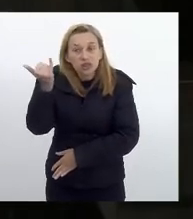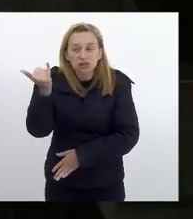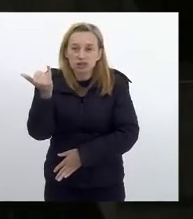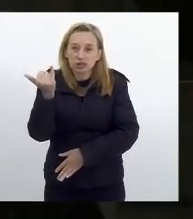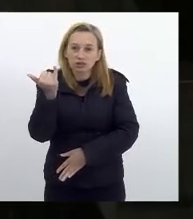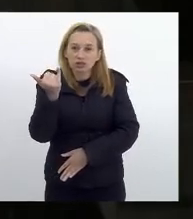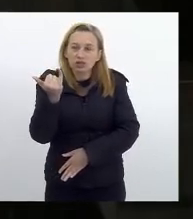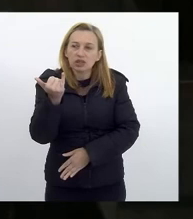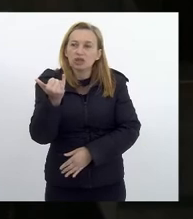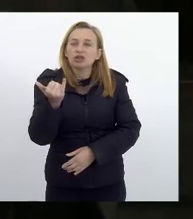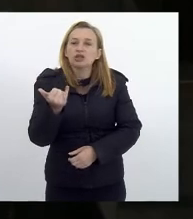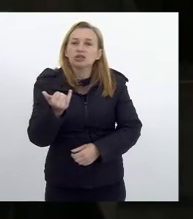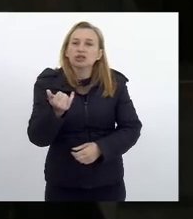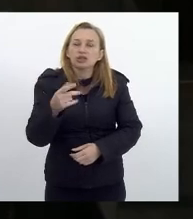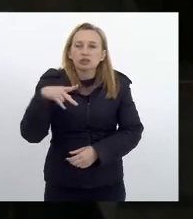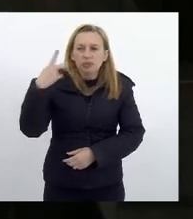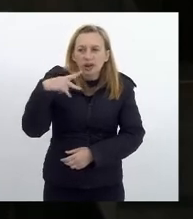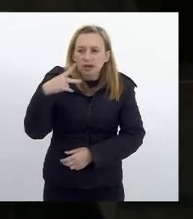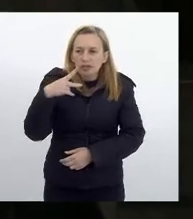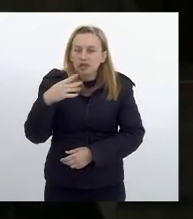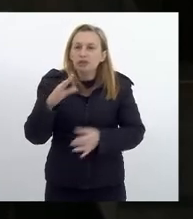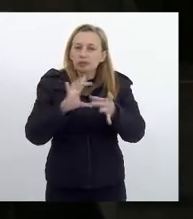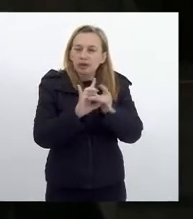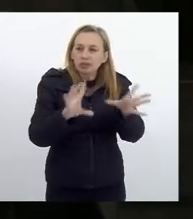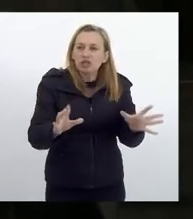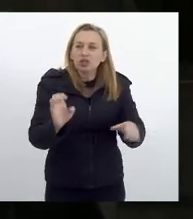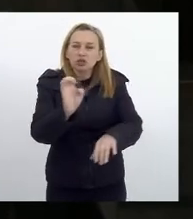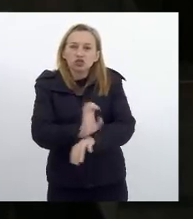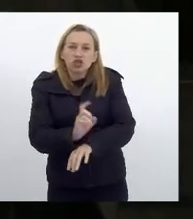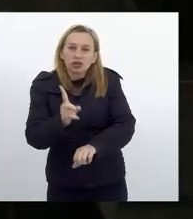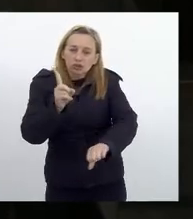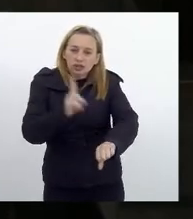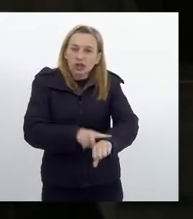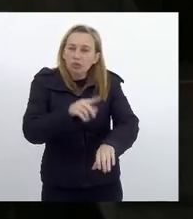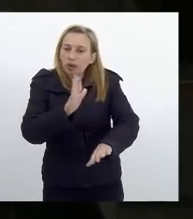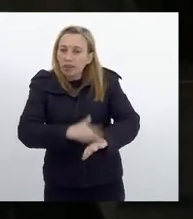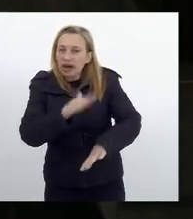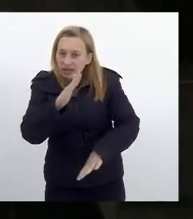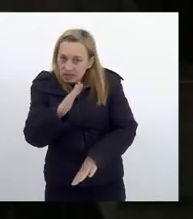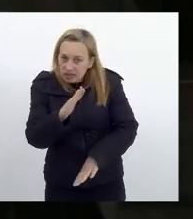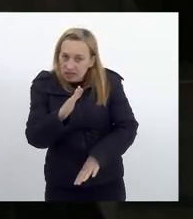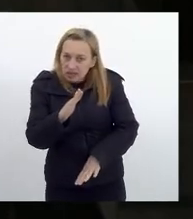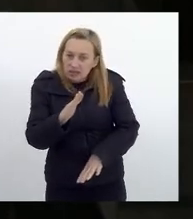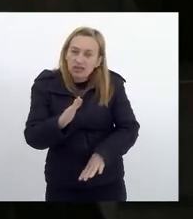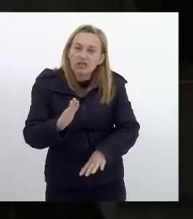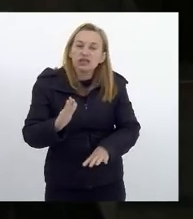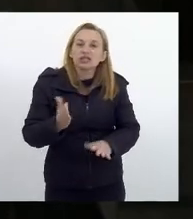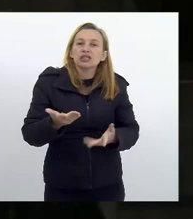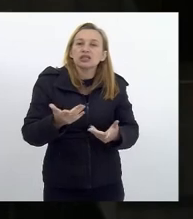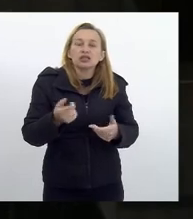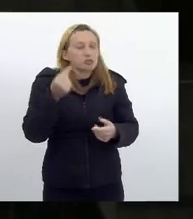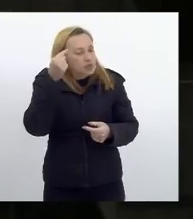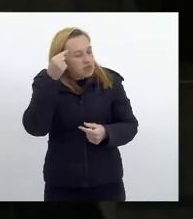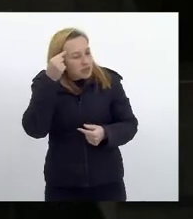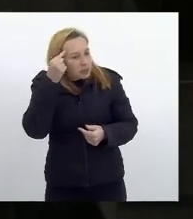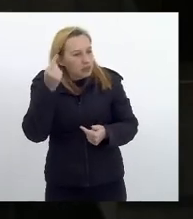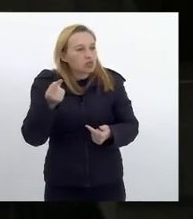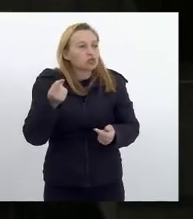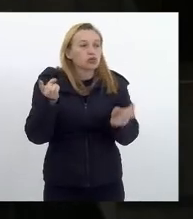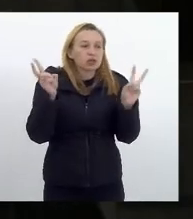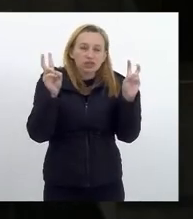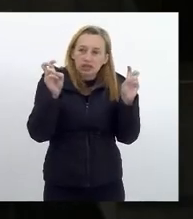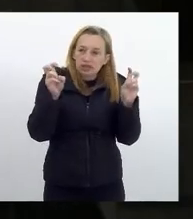do Parlamento de permitir que o Estado tenha um tempo maior de amadurecimento e de reflexão sobre